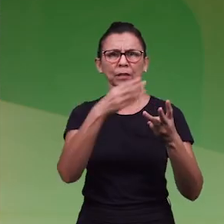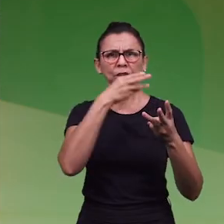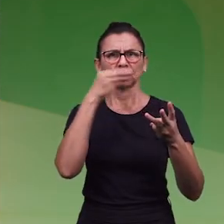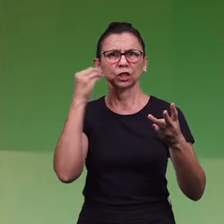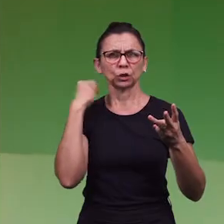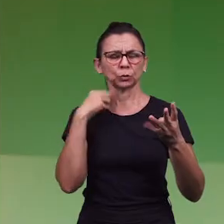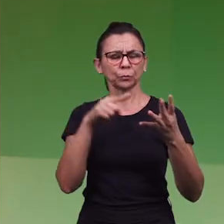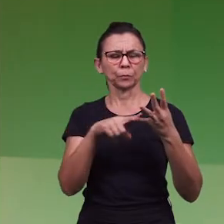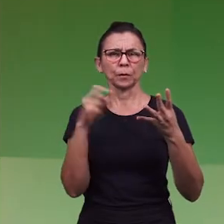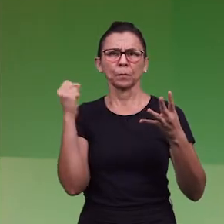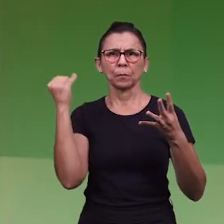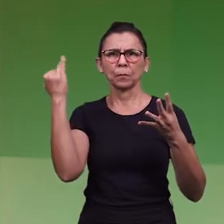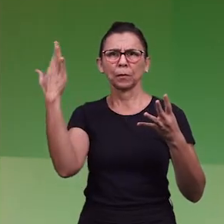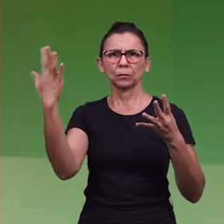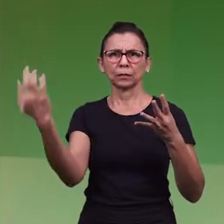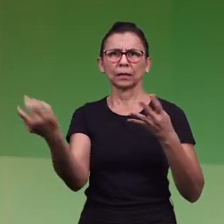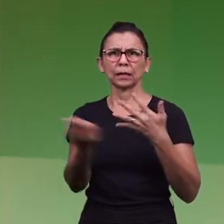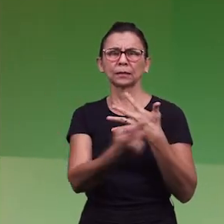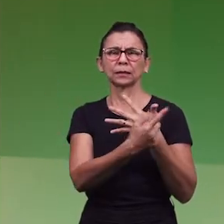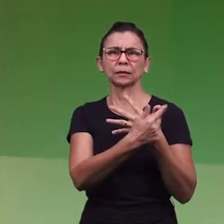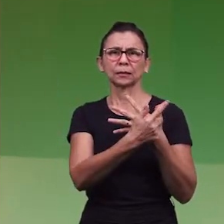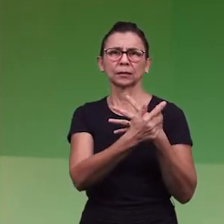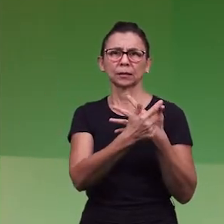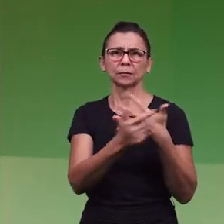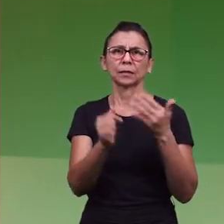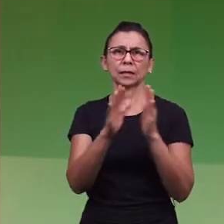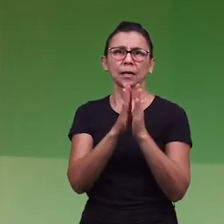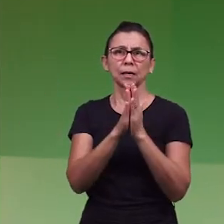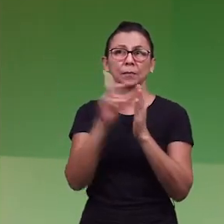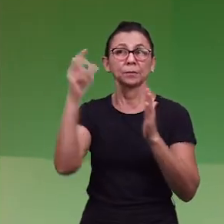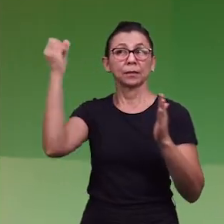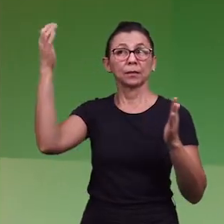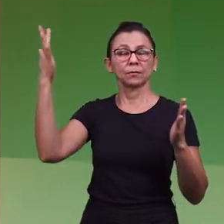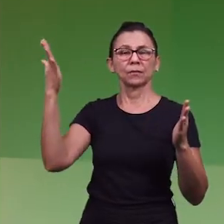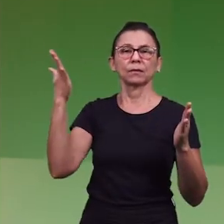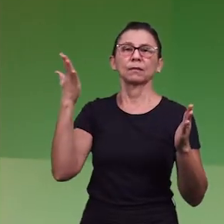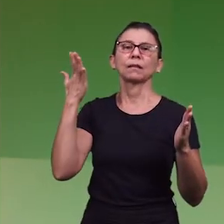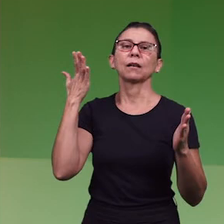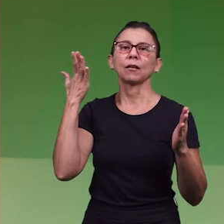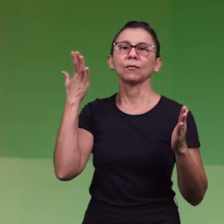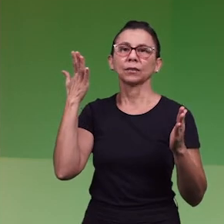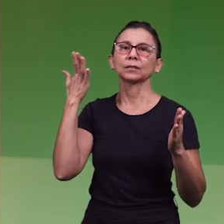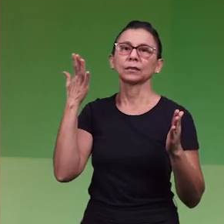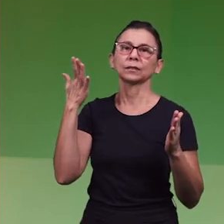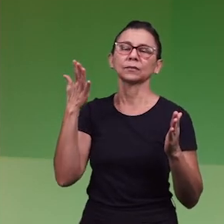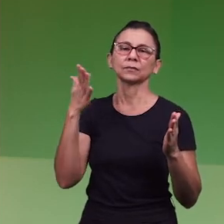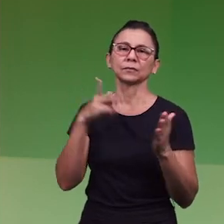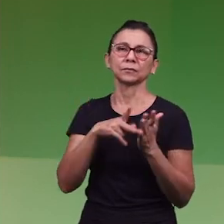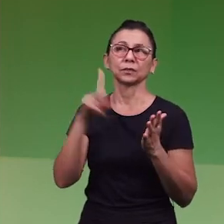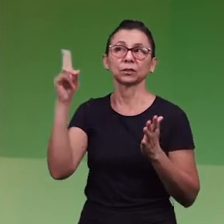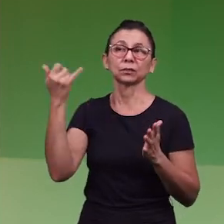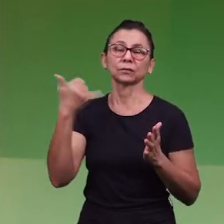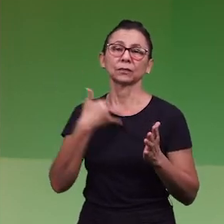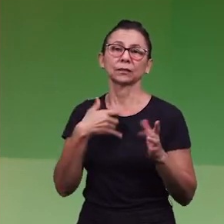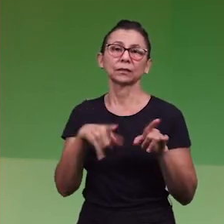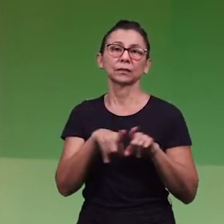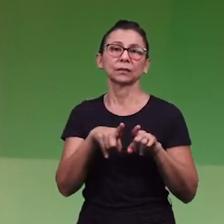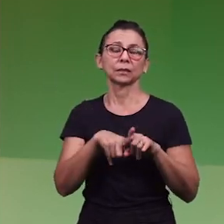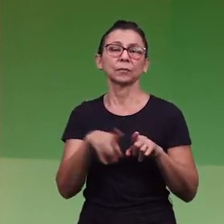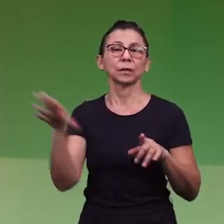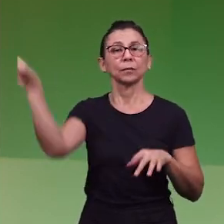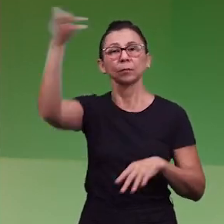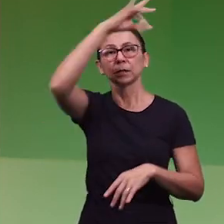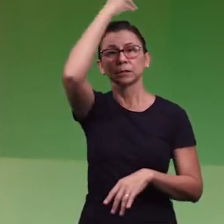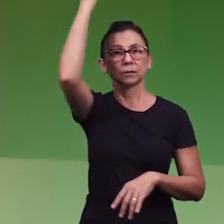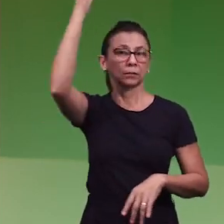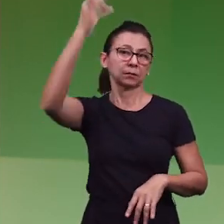também a palavra do Senhor, a palavra revelada, a maneira como Deus nos fala através da sua palavra, né? E também teríamos o batismo